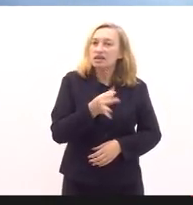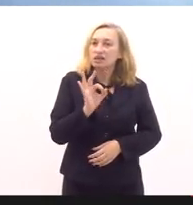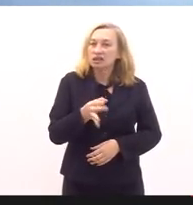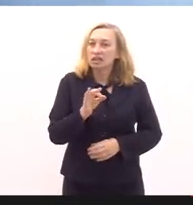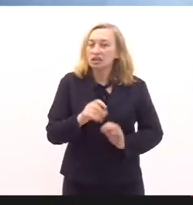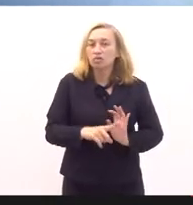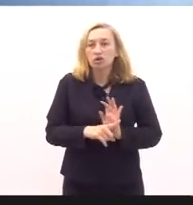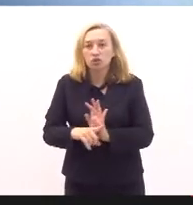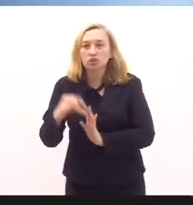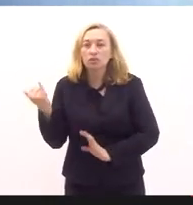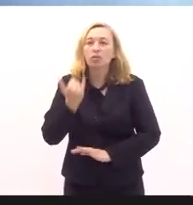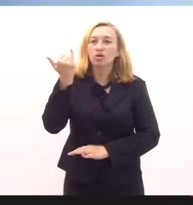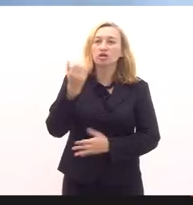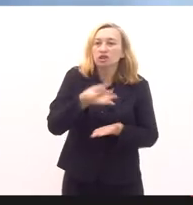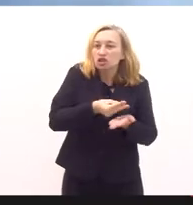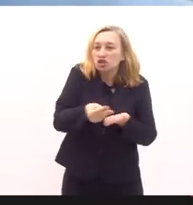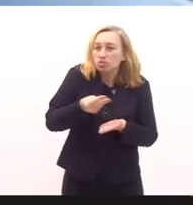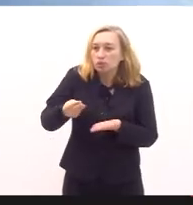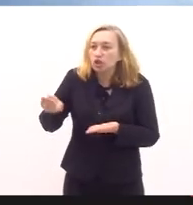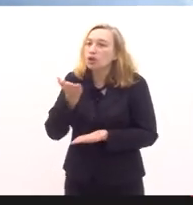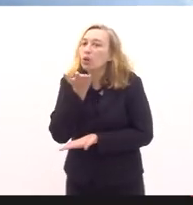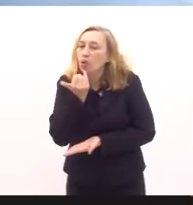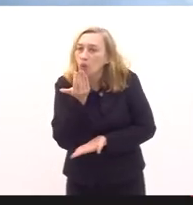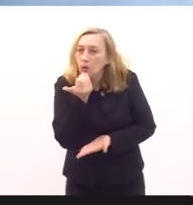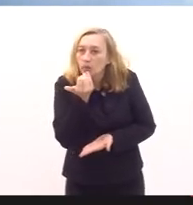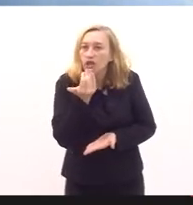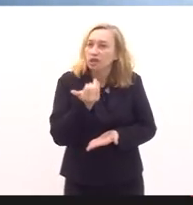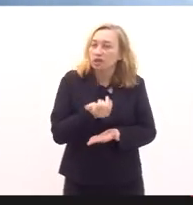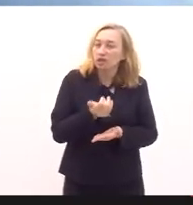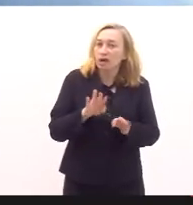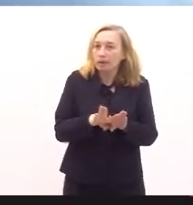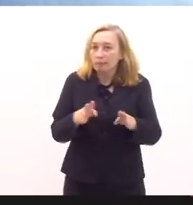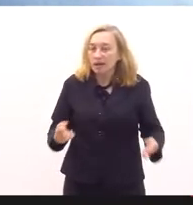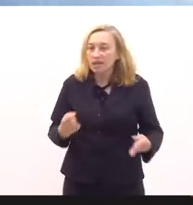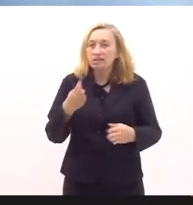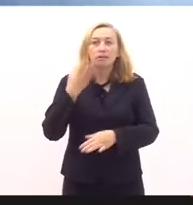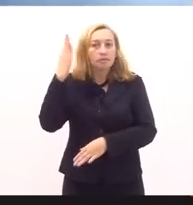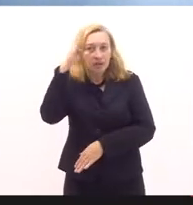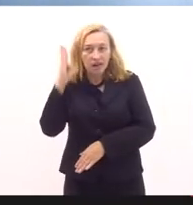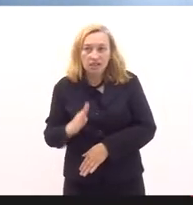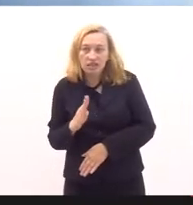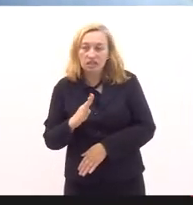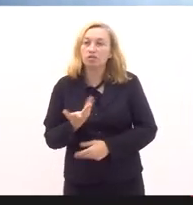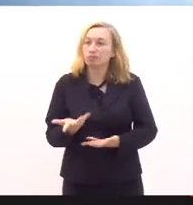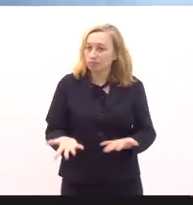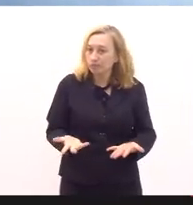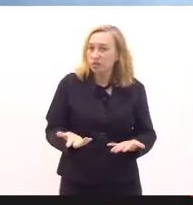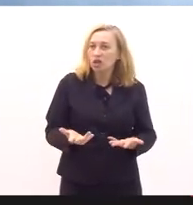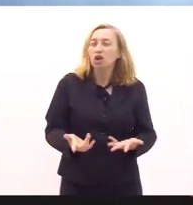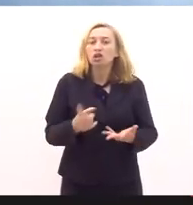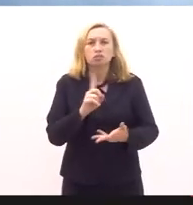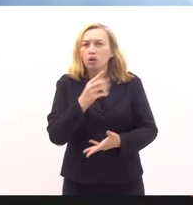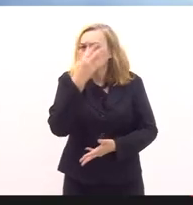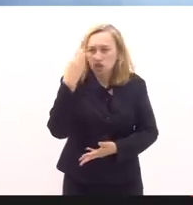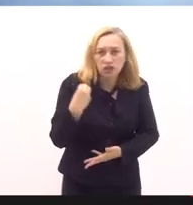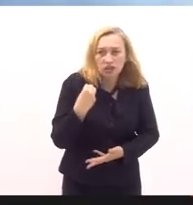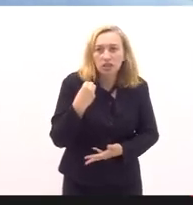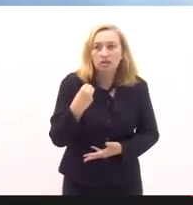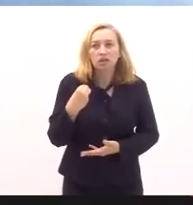muito importante, distribuindo comida através do Mesa Brasil, do Banco de Alimentos. Nós não